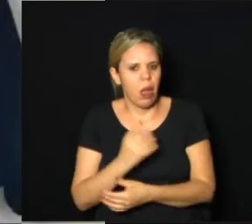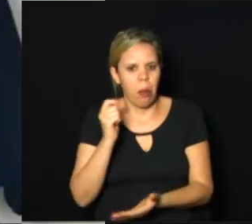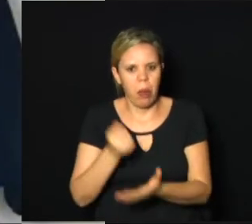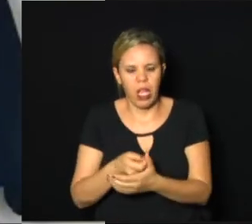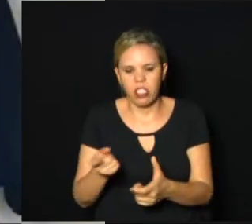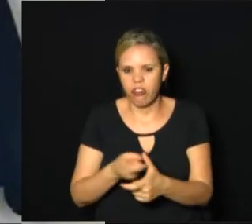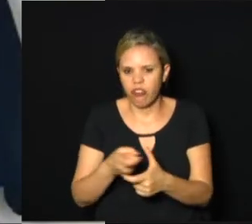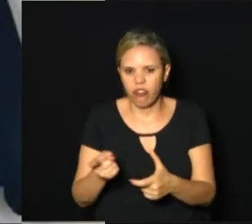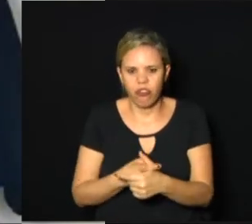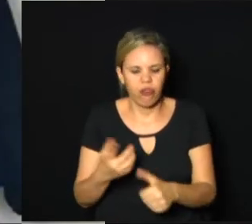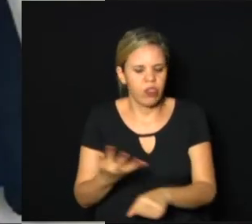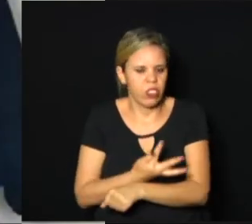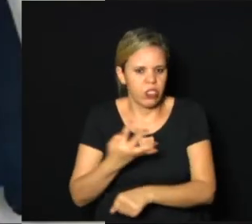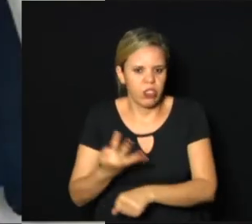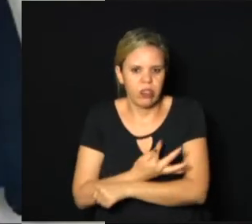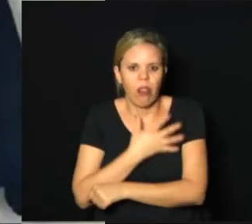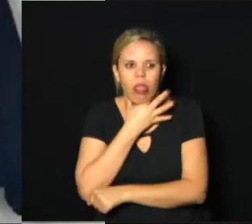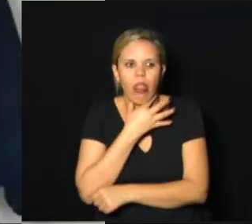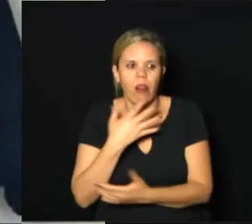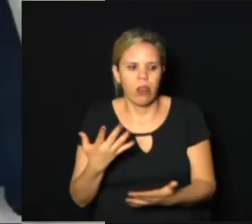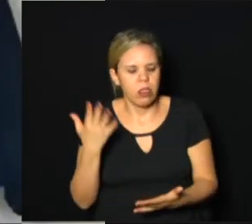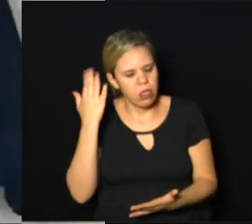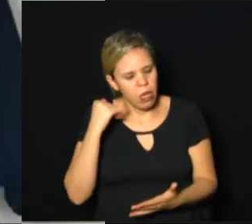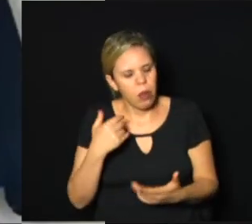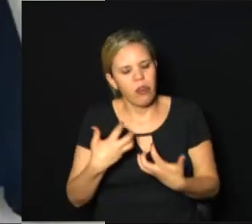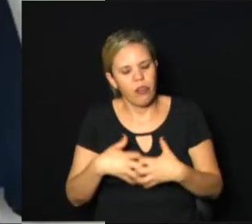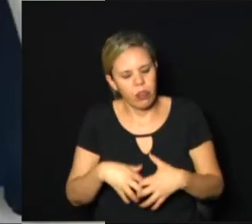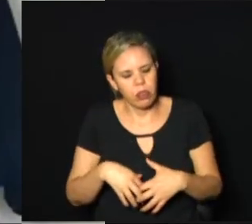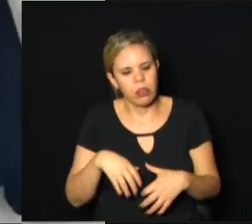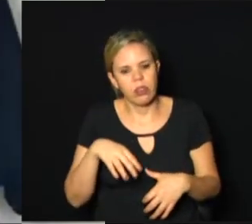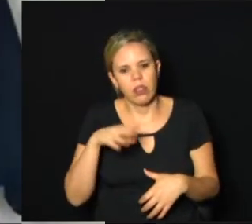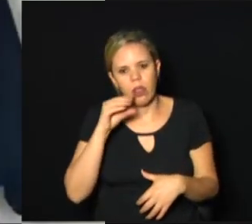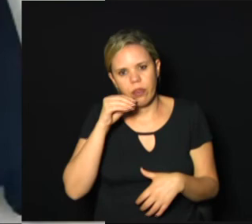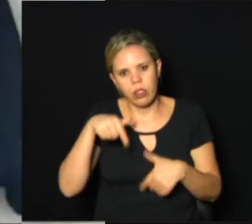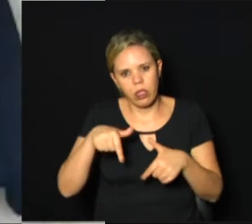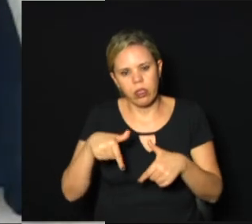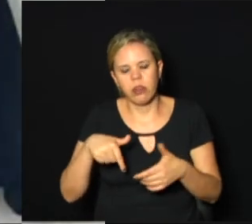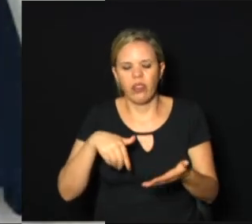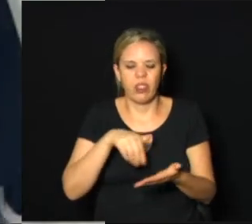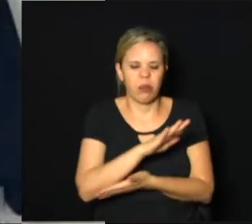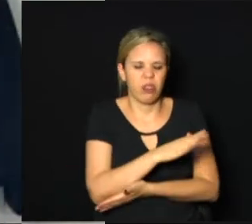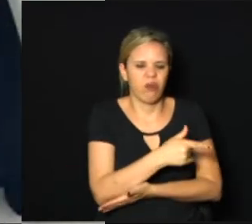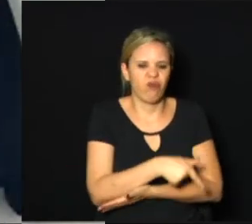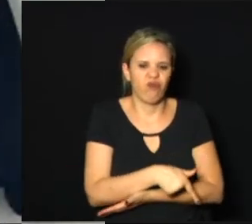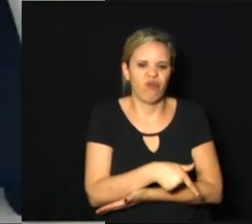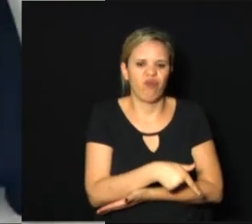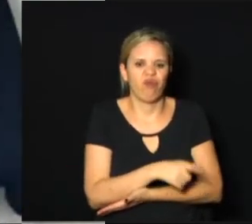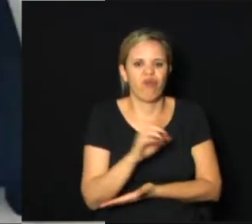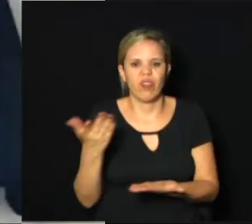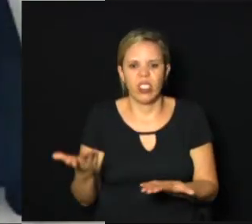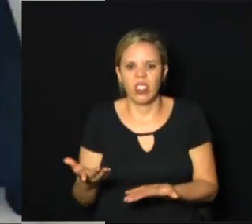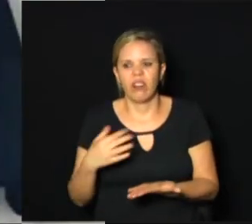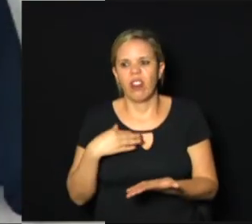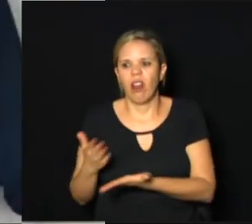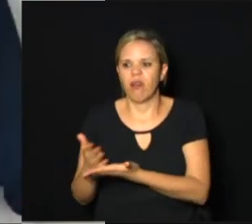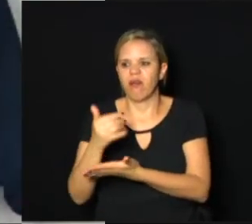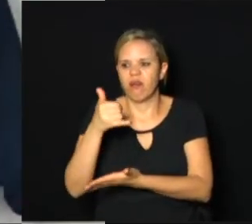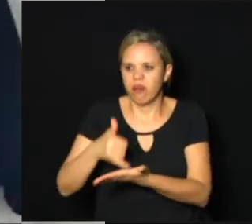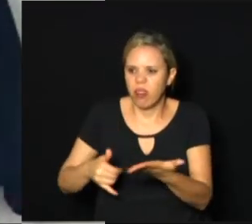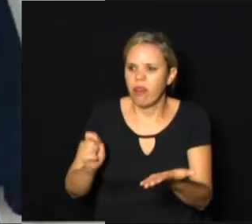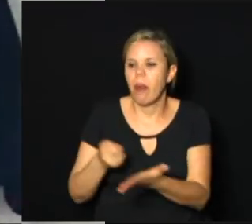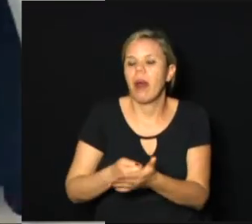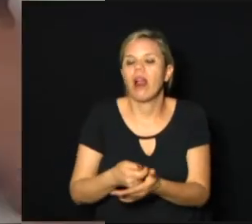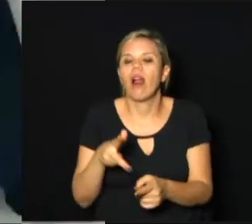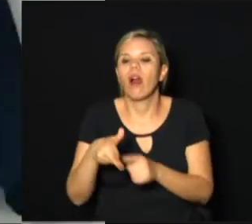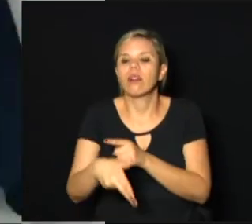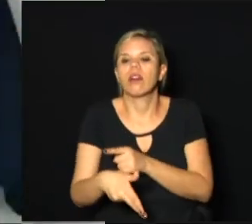dessa crise, né? Porque a gente sabe como é que funciona. O trabalhador já foi demitido, Aí agora vai ter queda de arrecadação. Vai cortar o quê?